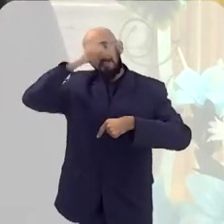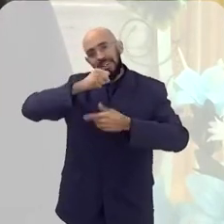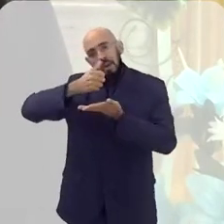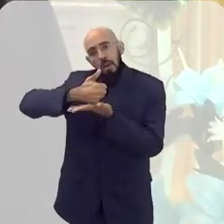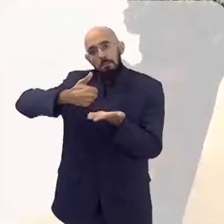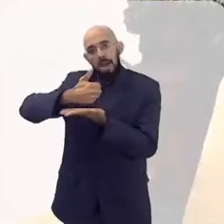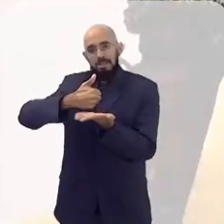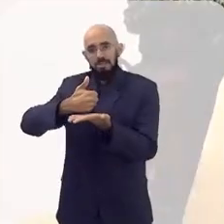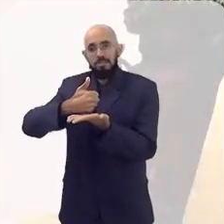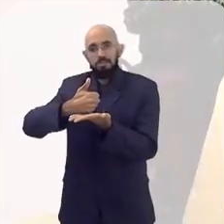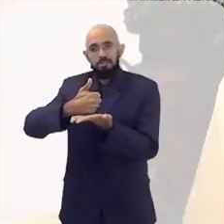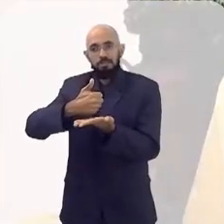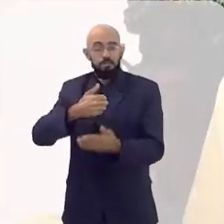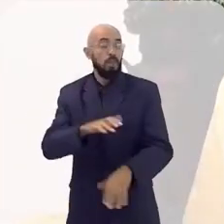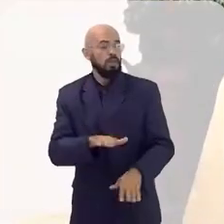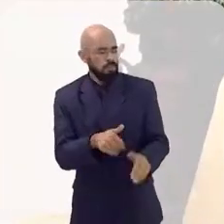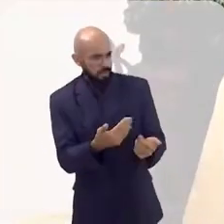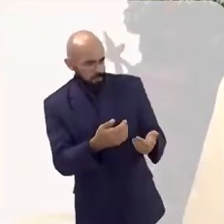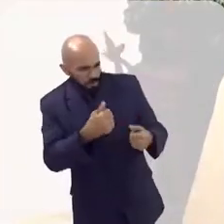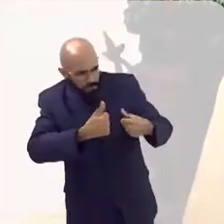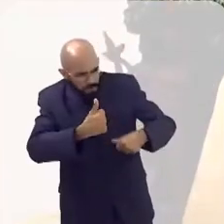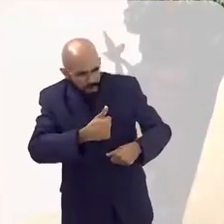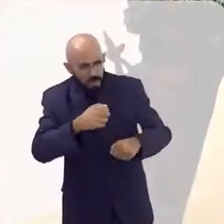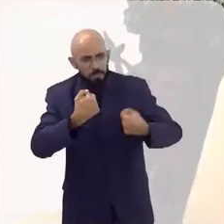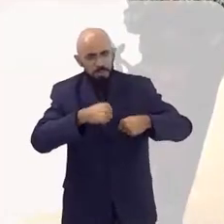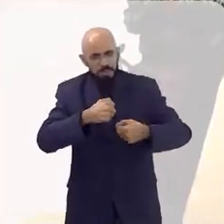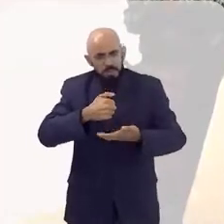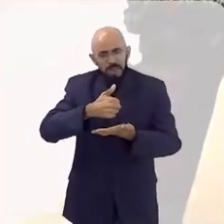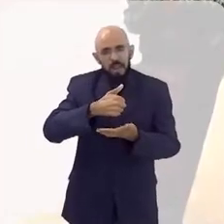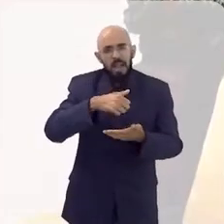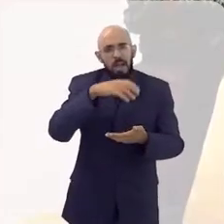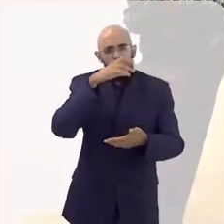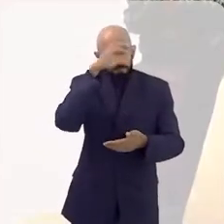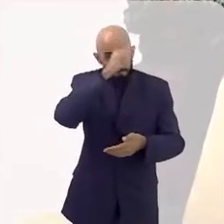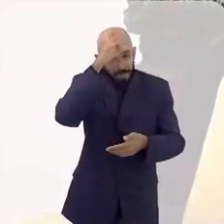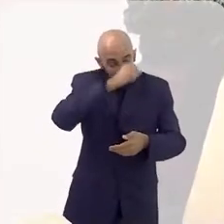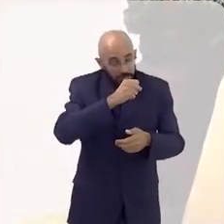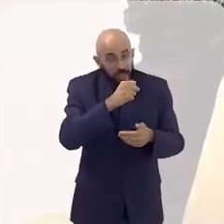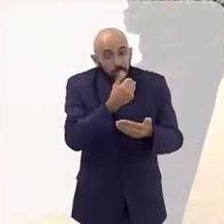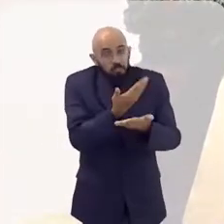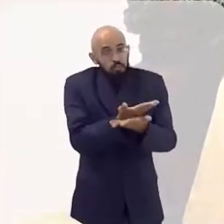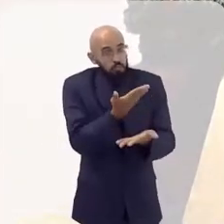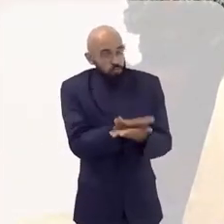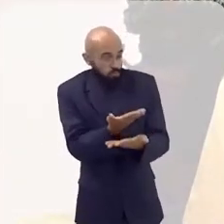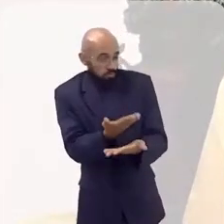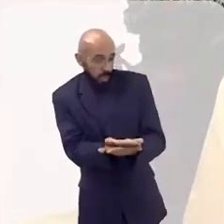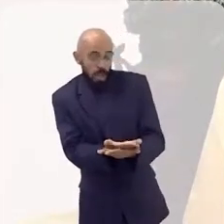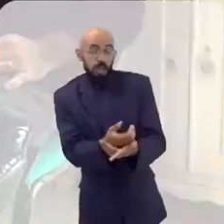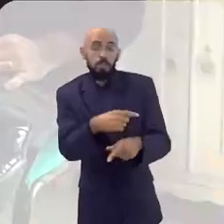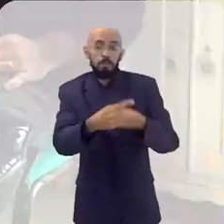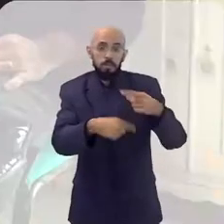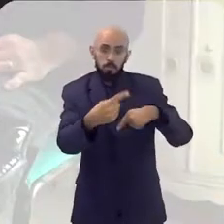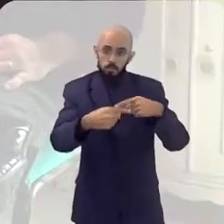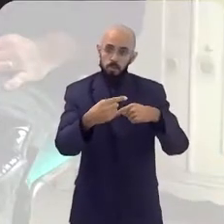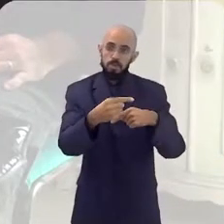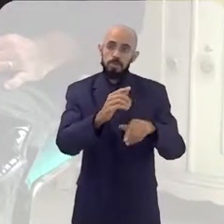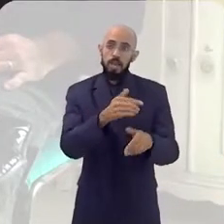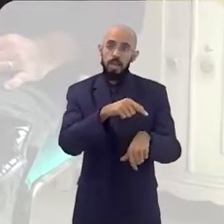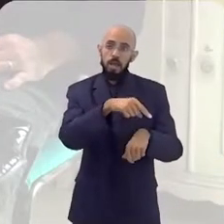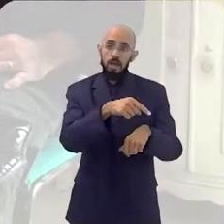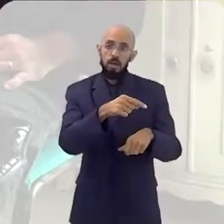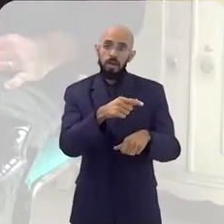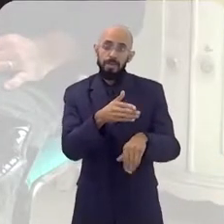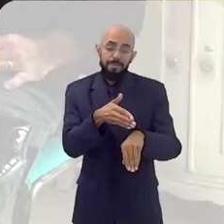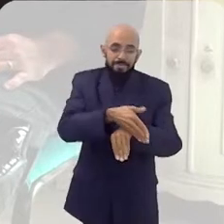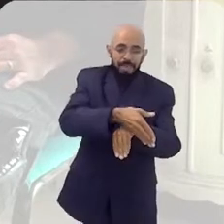conhecimento sobre a religião. Então, primeiro ela vai ter que ter o conhecimento, ela vai ter que estudar, para depois ela entrar no que